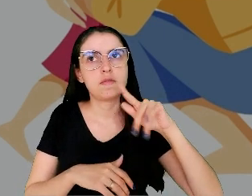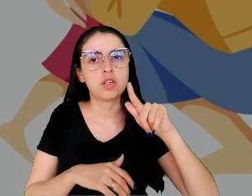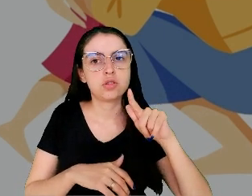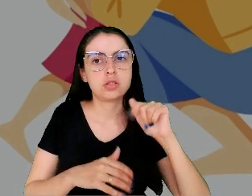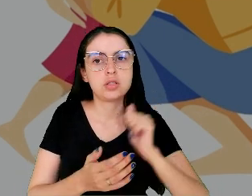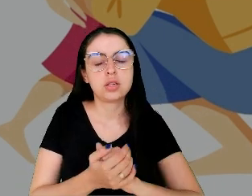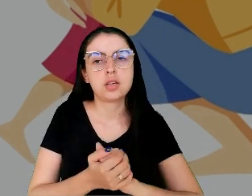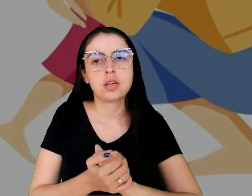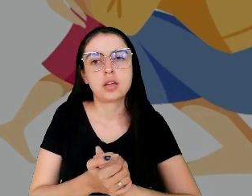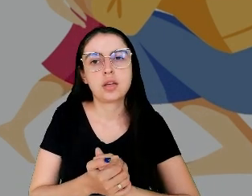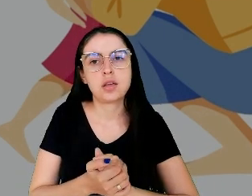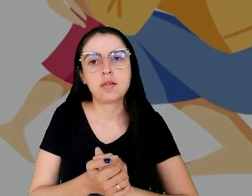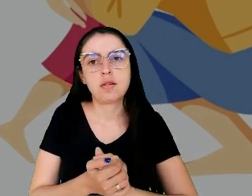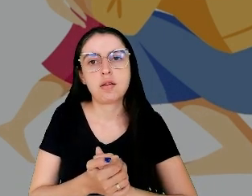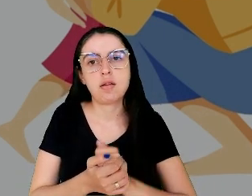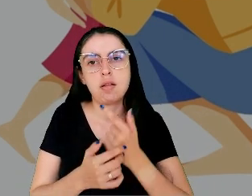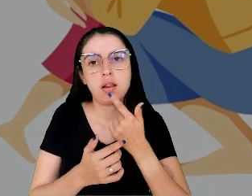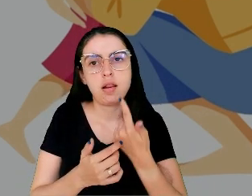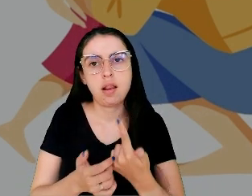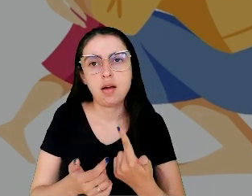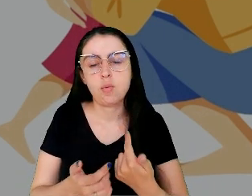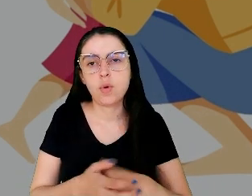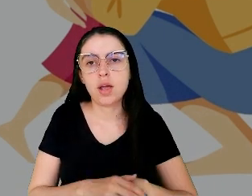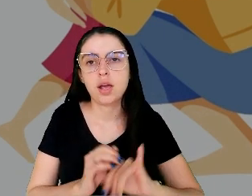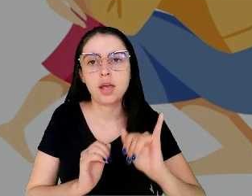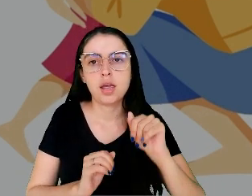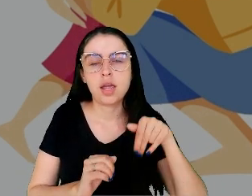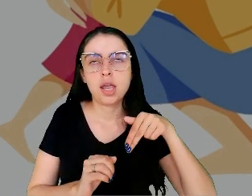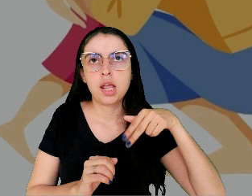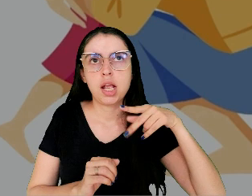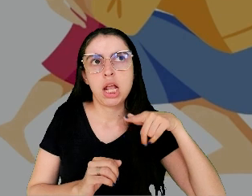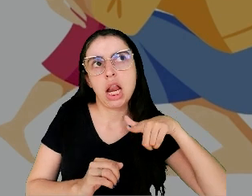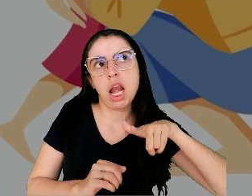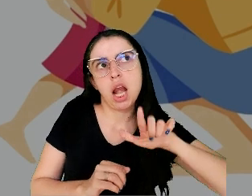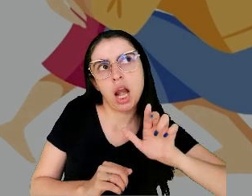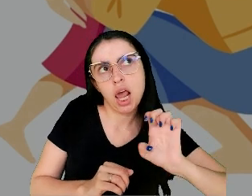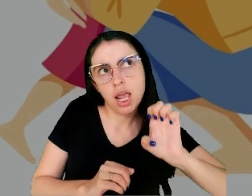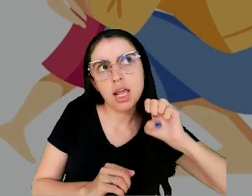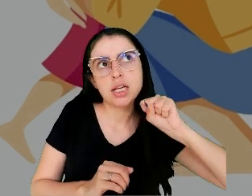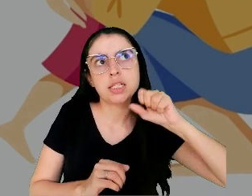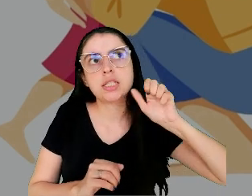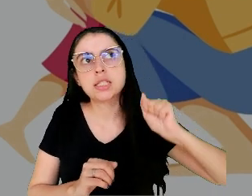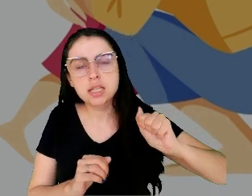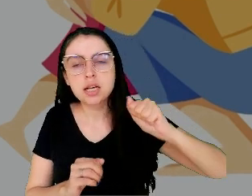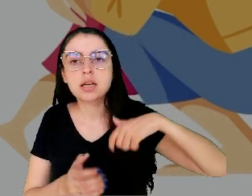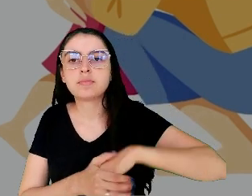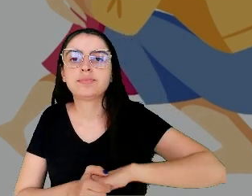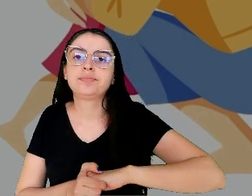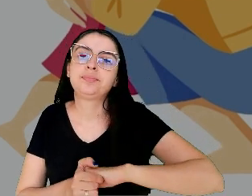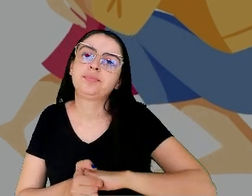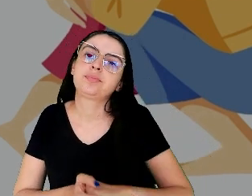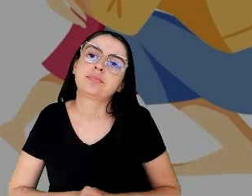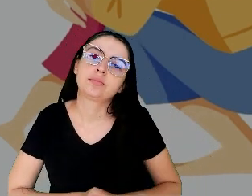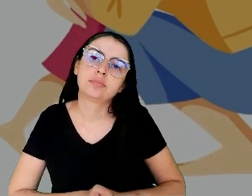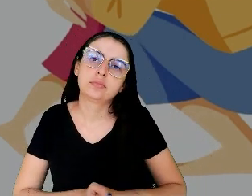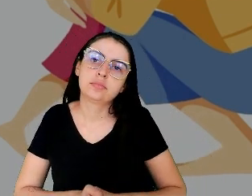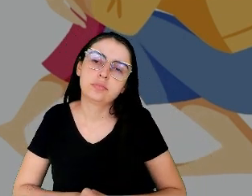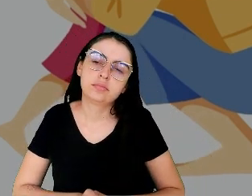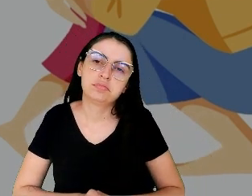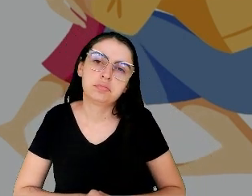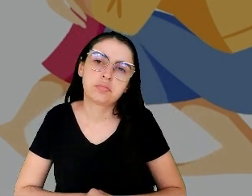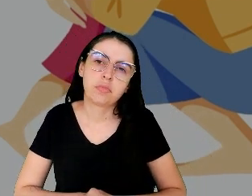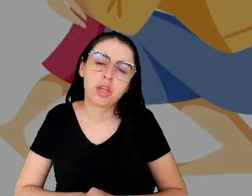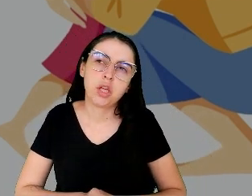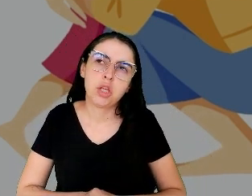em inglês para ambiental, social e governança, enfatizando que as